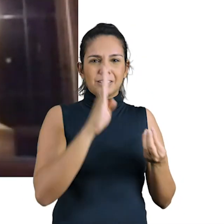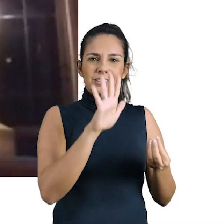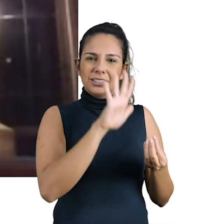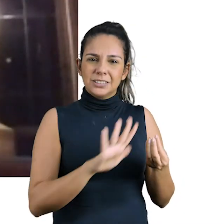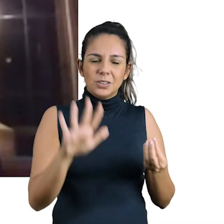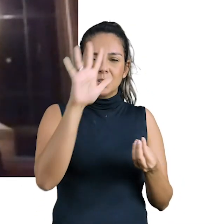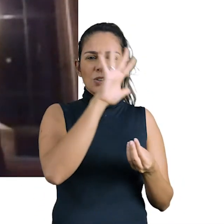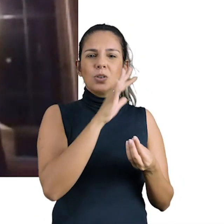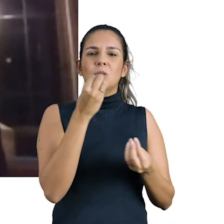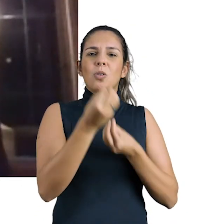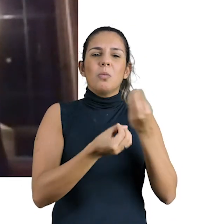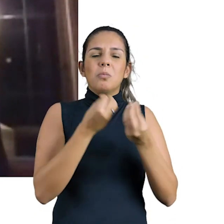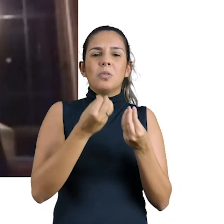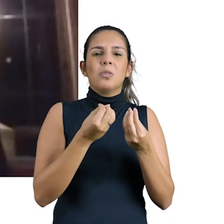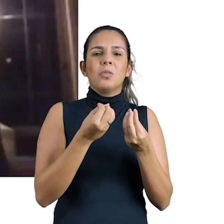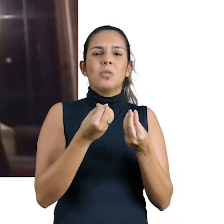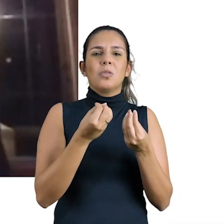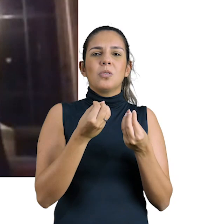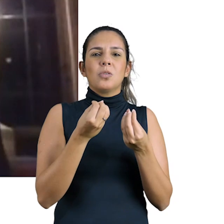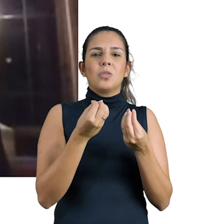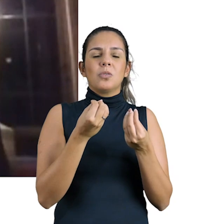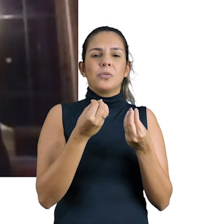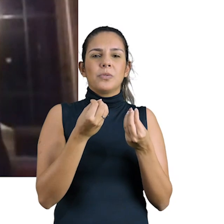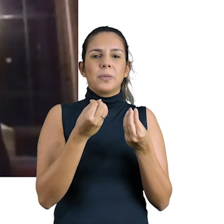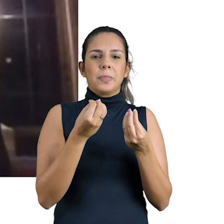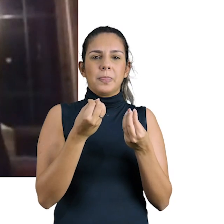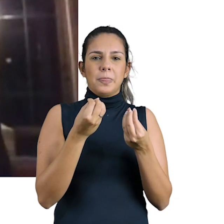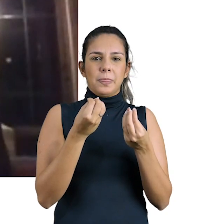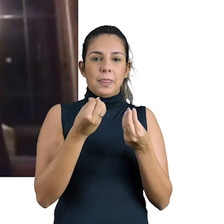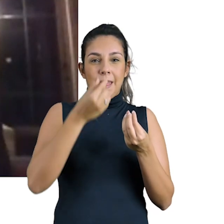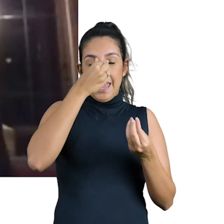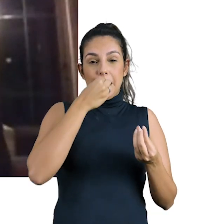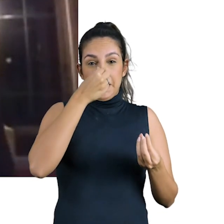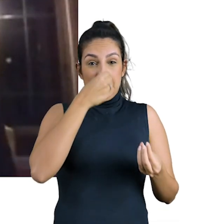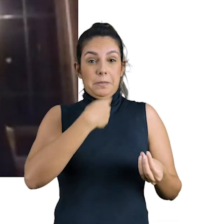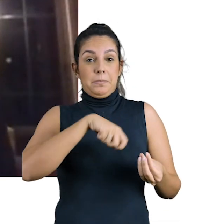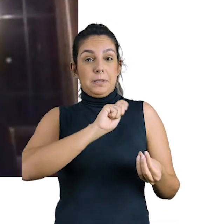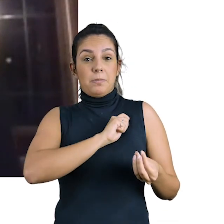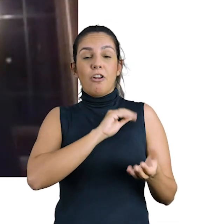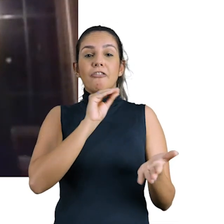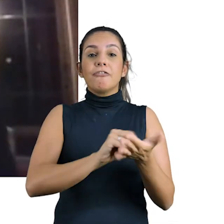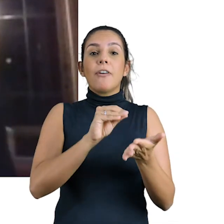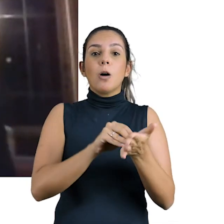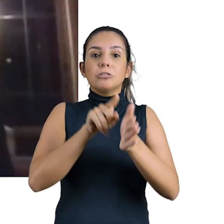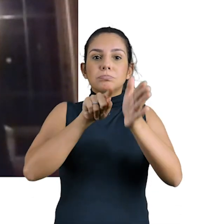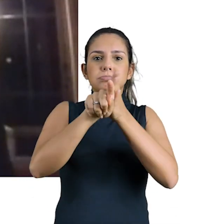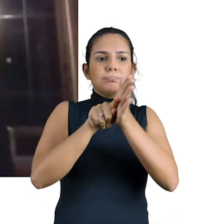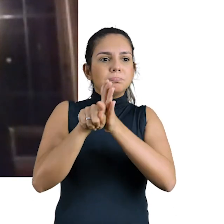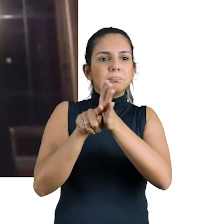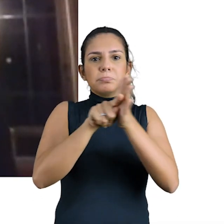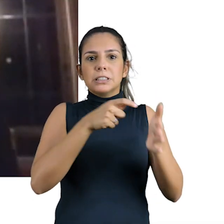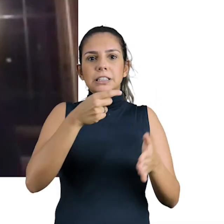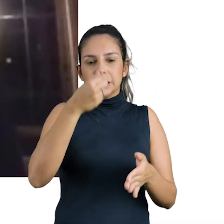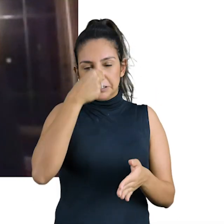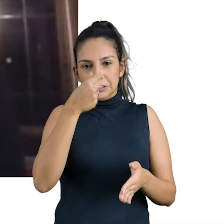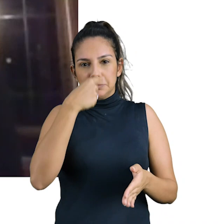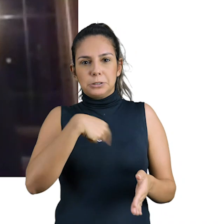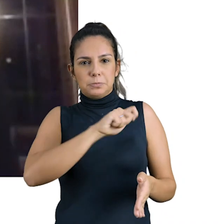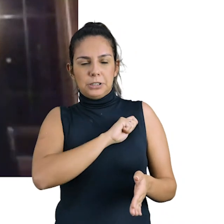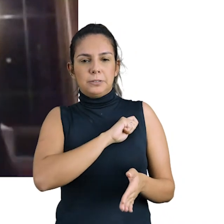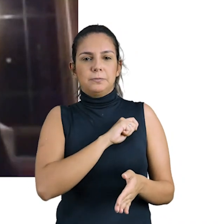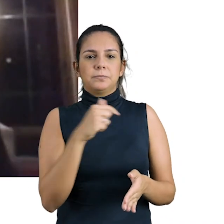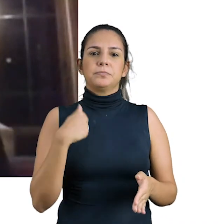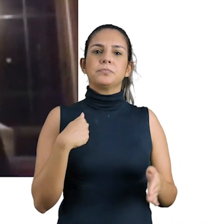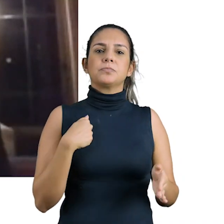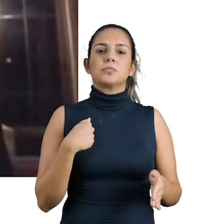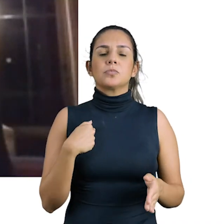uma biografia, nós tratamos mal e pouco a gripe espanhola. Eu também disse a ela que uma coisa que me